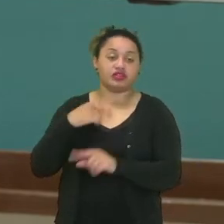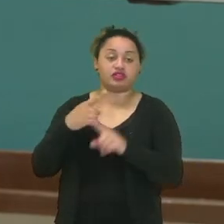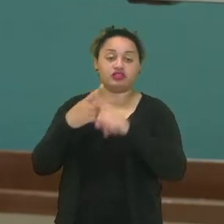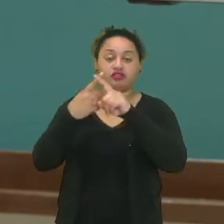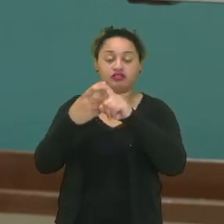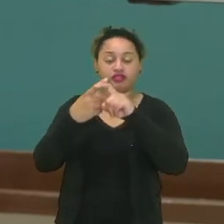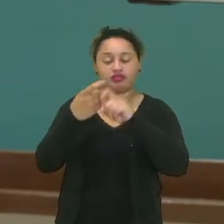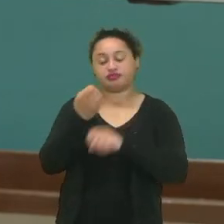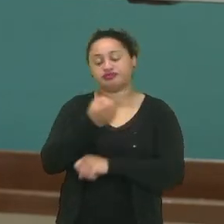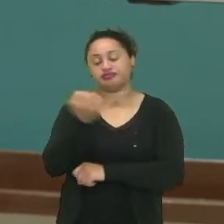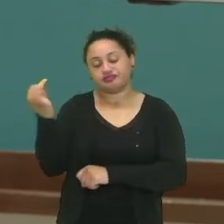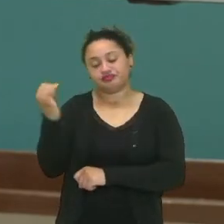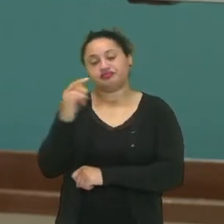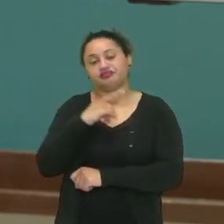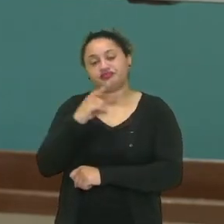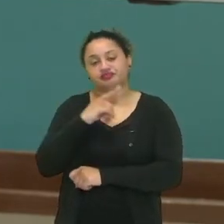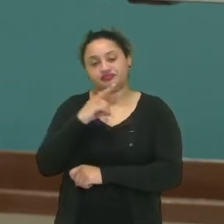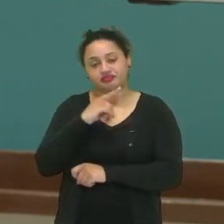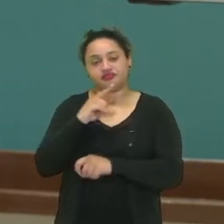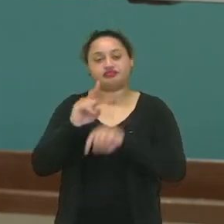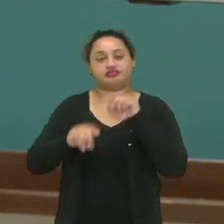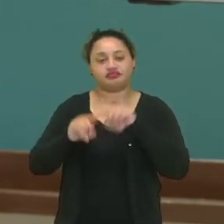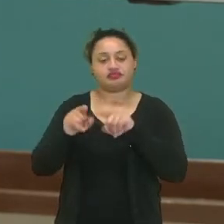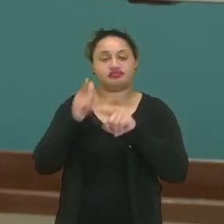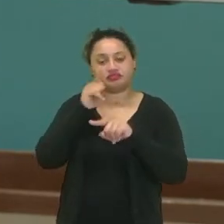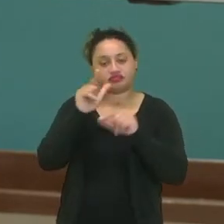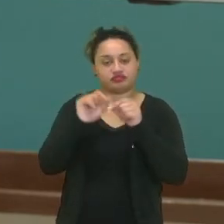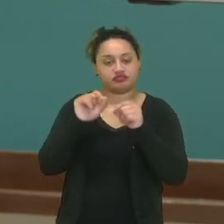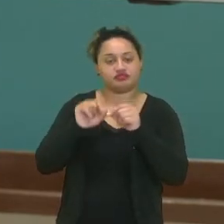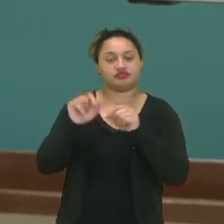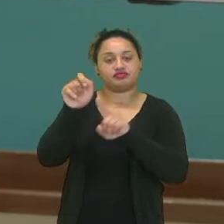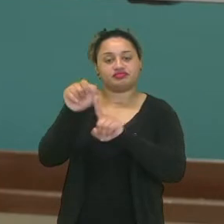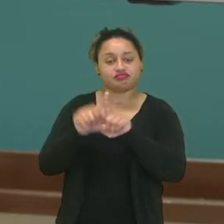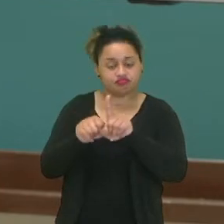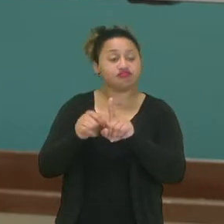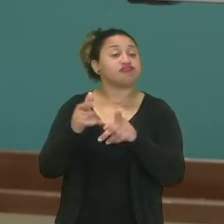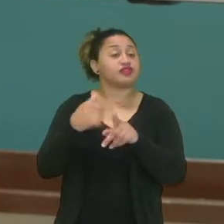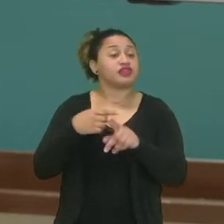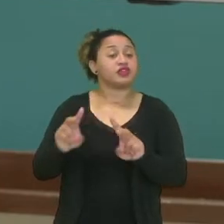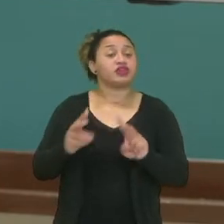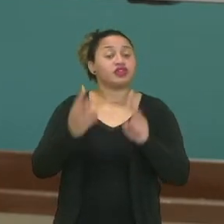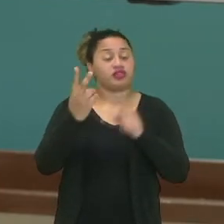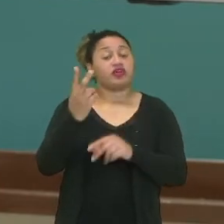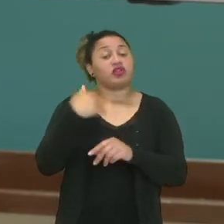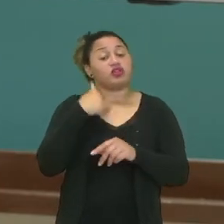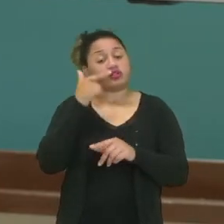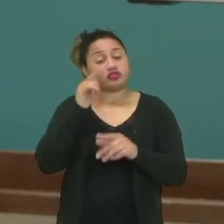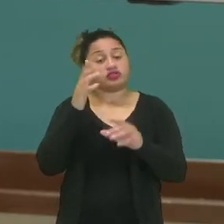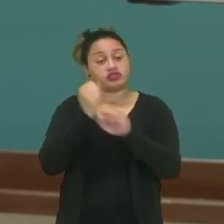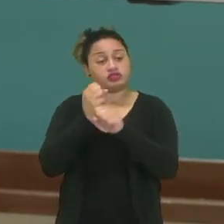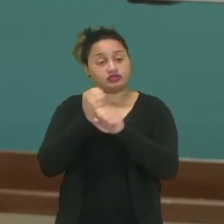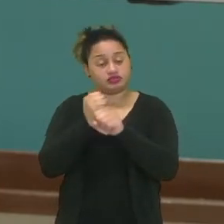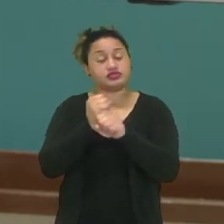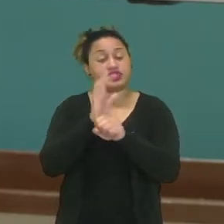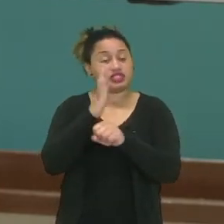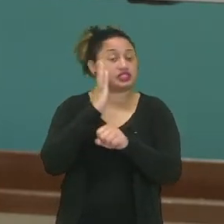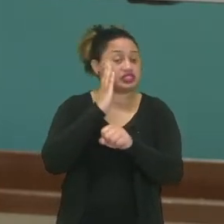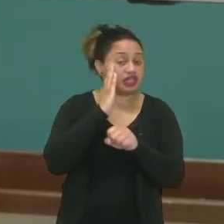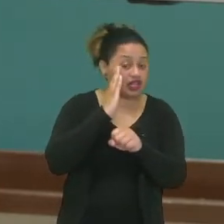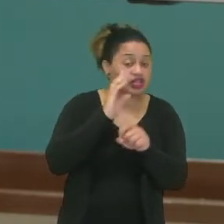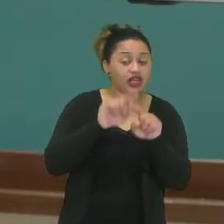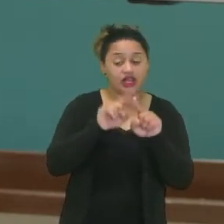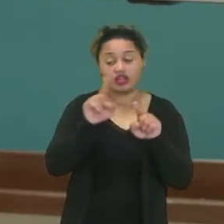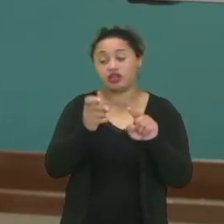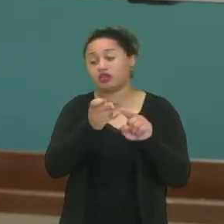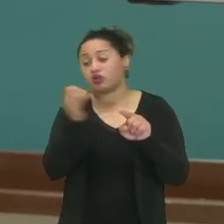de unidades que eu vou ter. Então, ou seja, este valor nós vamos ter calculado e o número de unidades que a gente